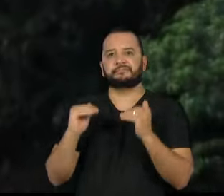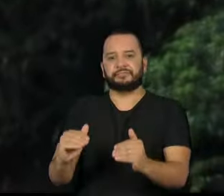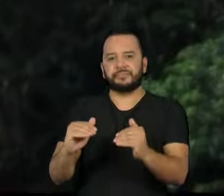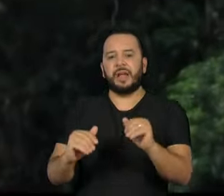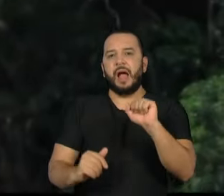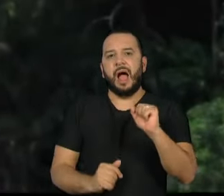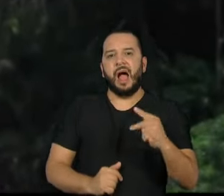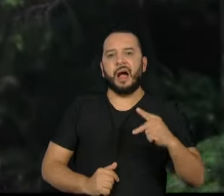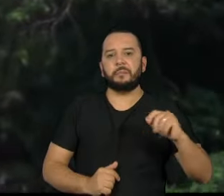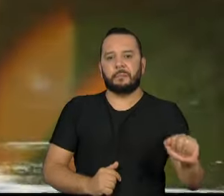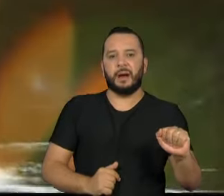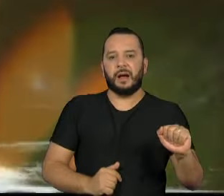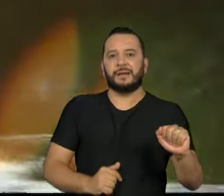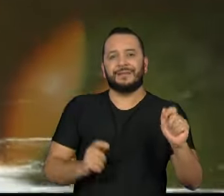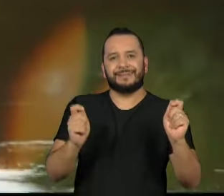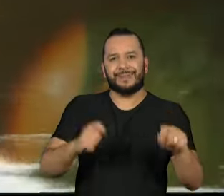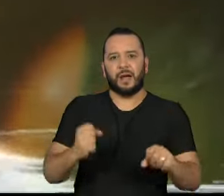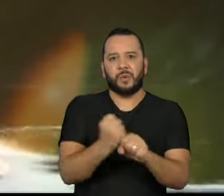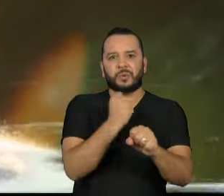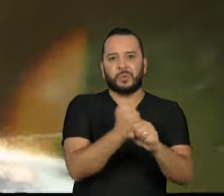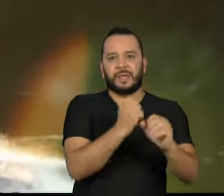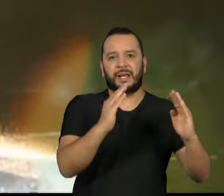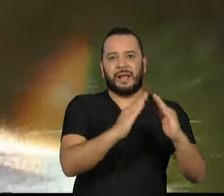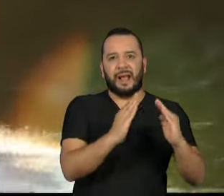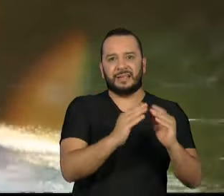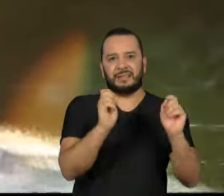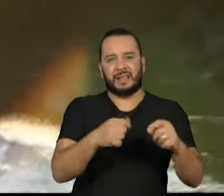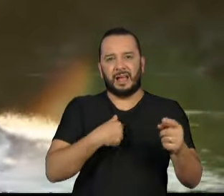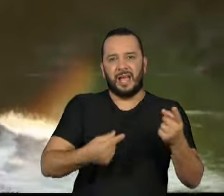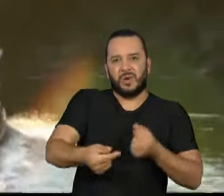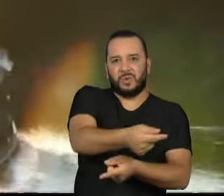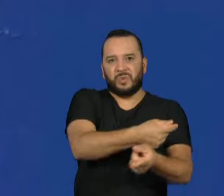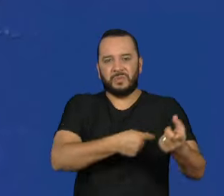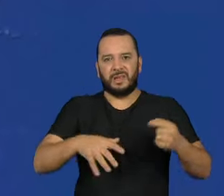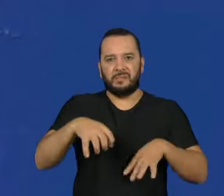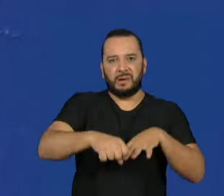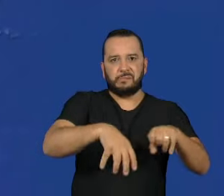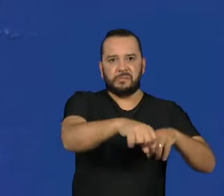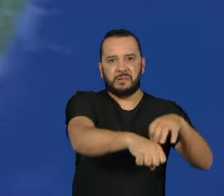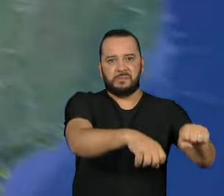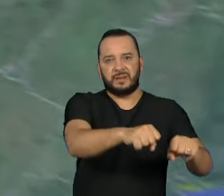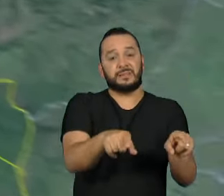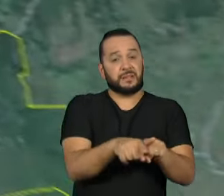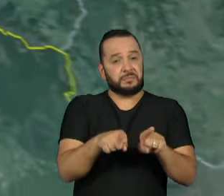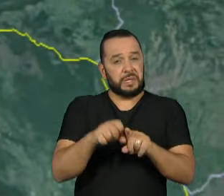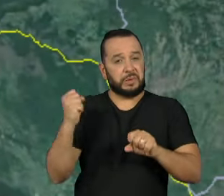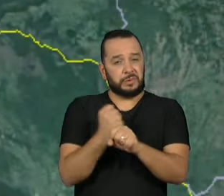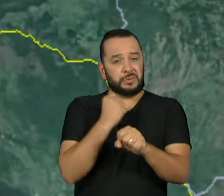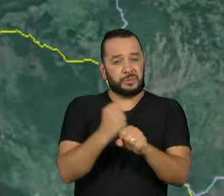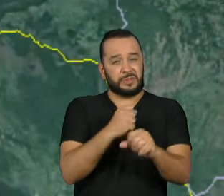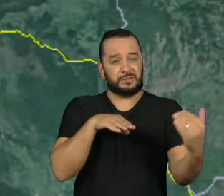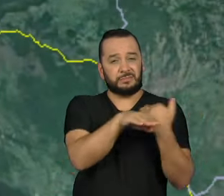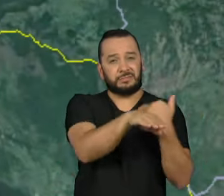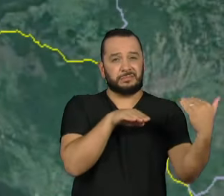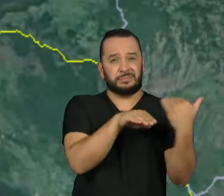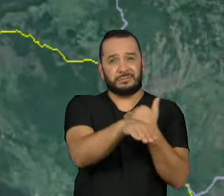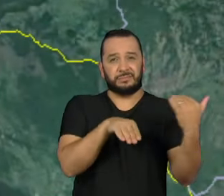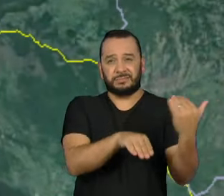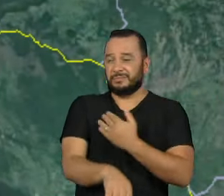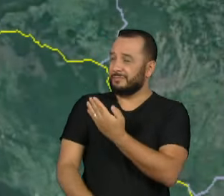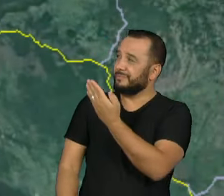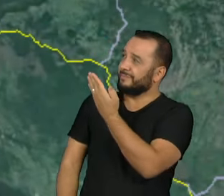que permite moradia e atividades econômicas, e pela construção de uma estrada ligando o município de Cruzeiro do